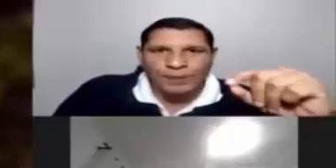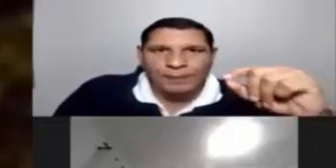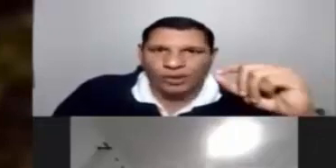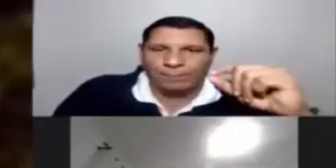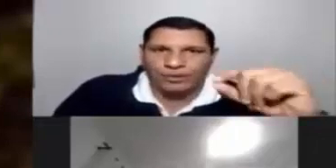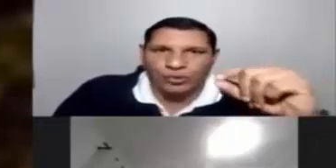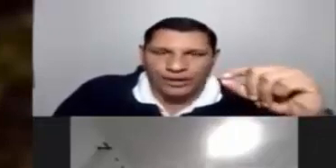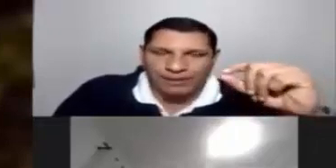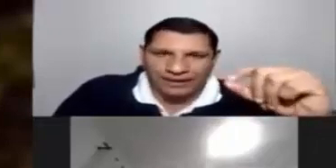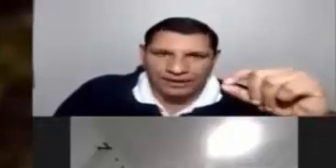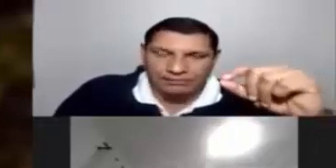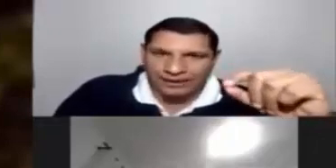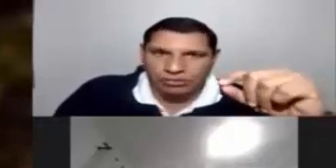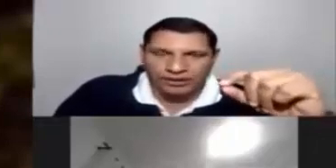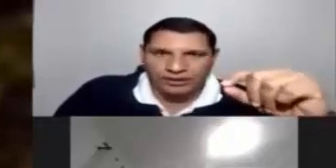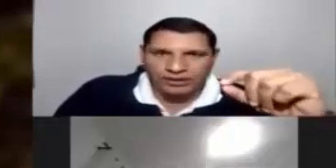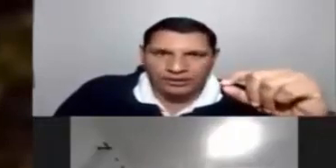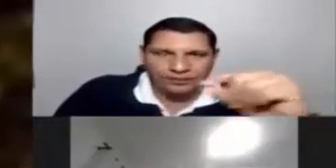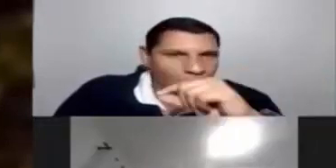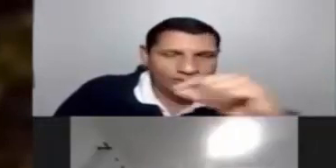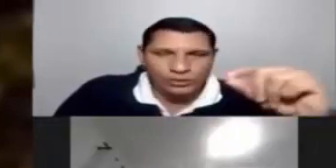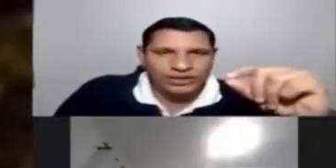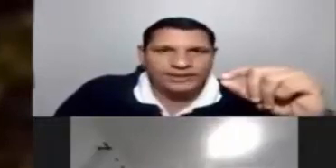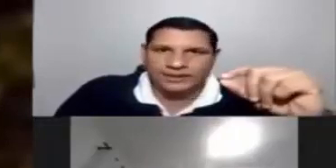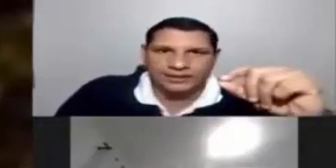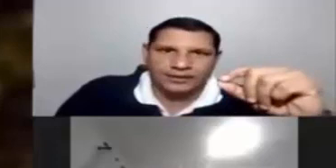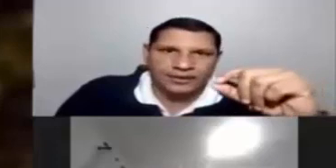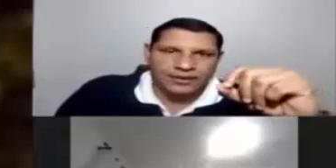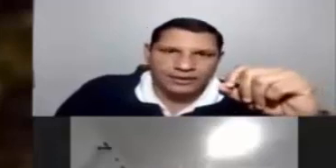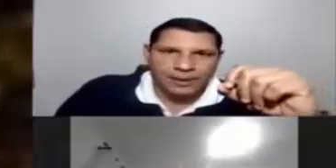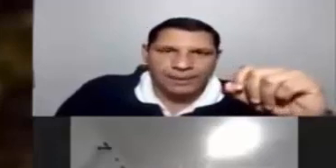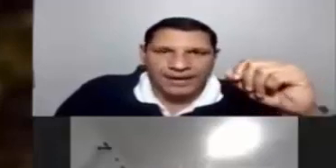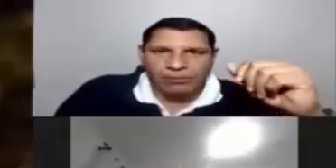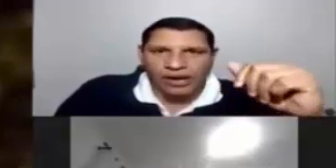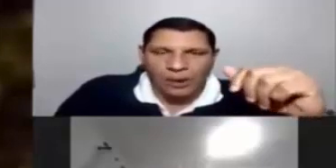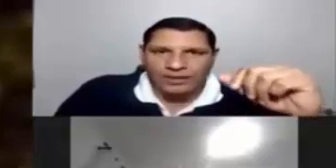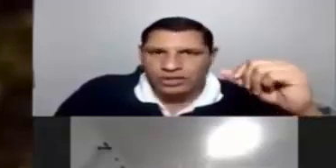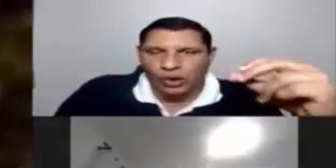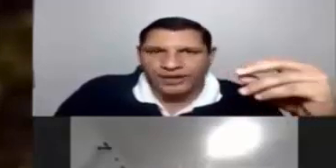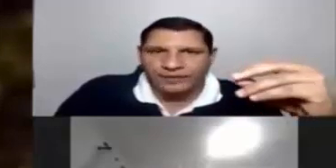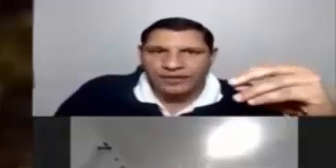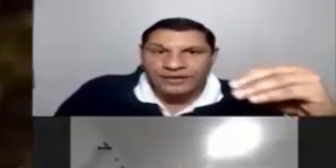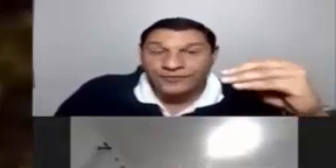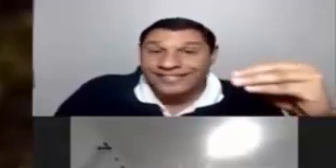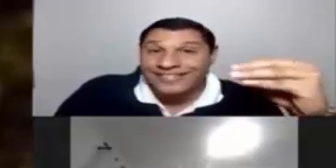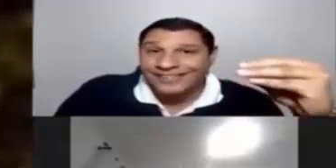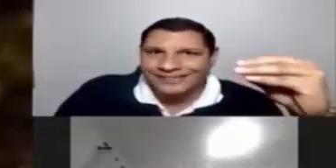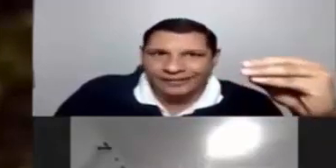um nome próprio em parábola. Não se utiliza. A parábola é uma história